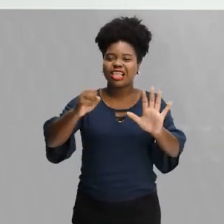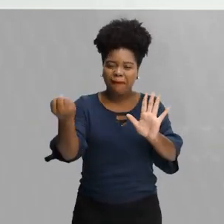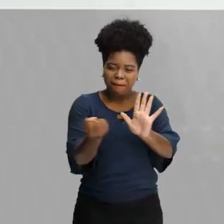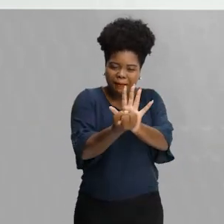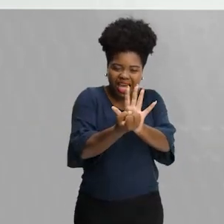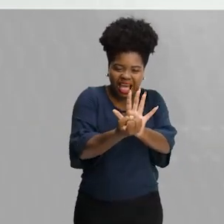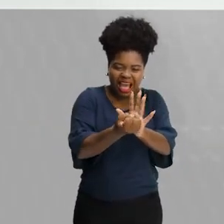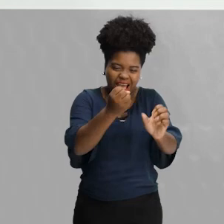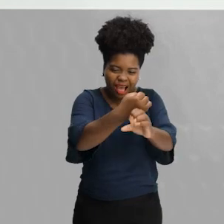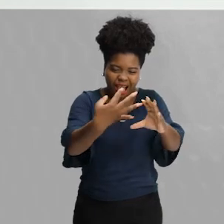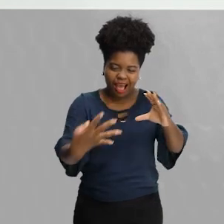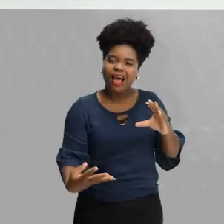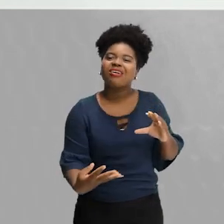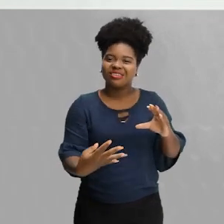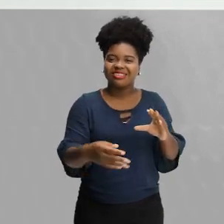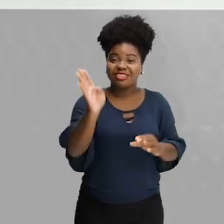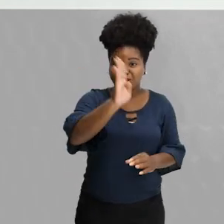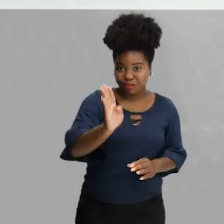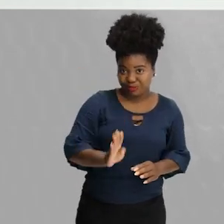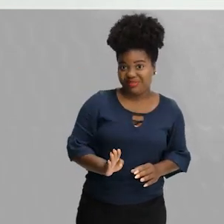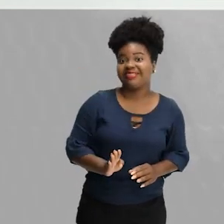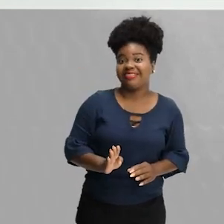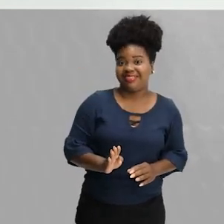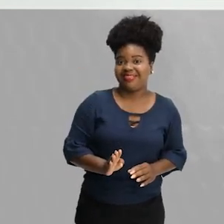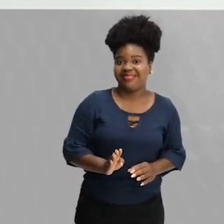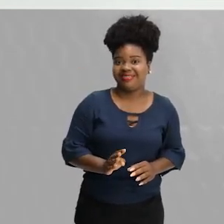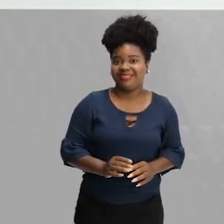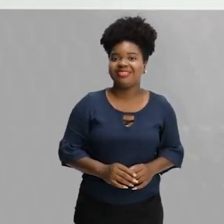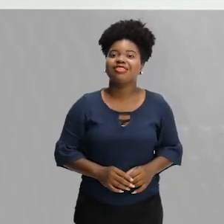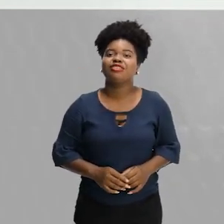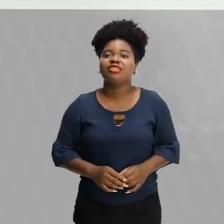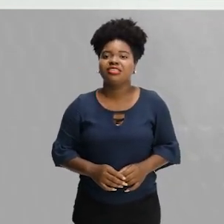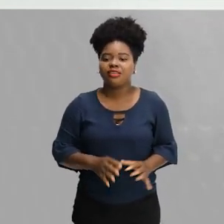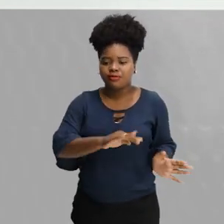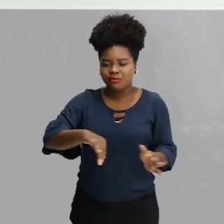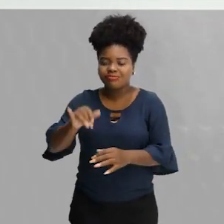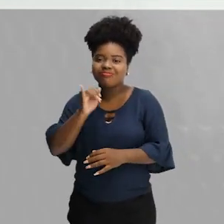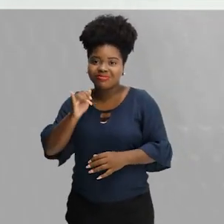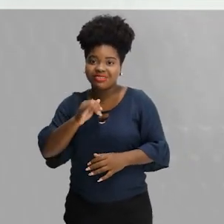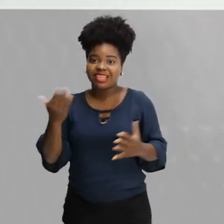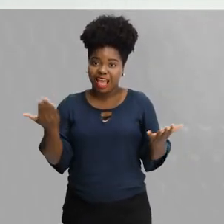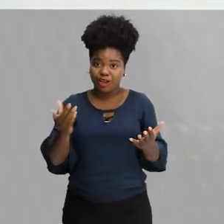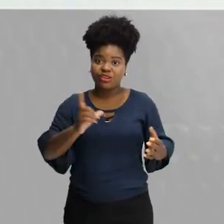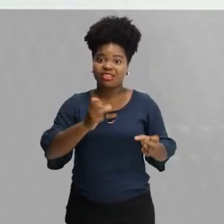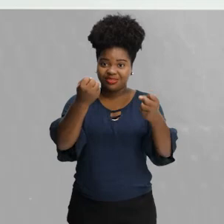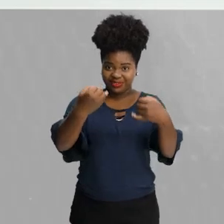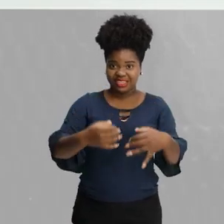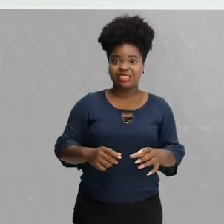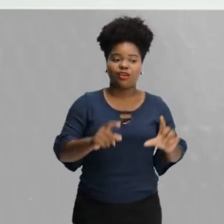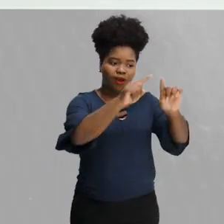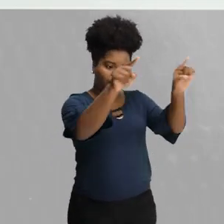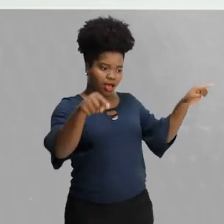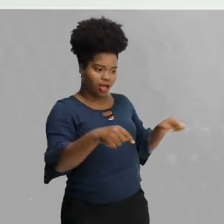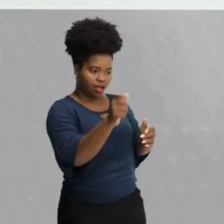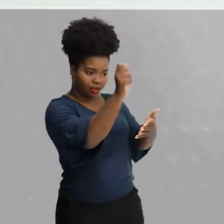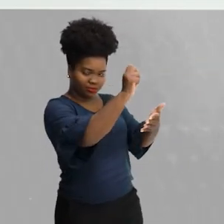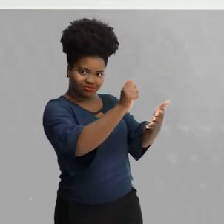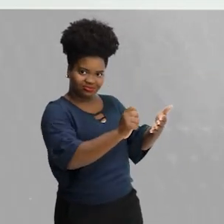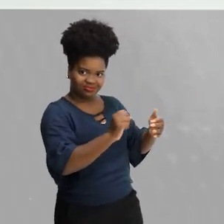de proporções continentais. Mas deixa de exemplo e vamos agora para o quadro. Vem comigo. Olha